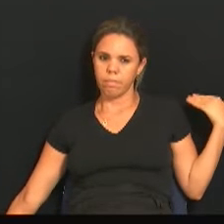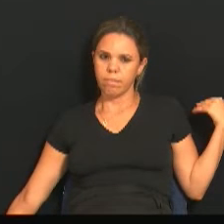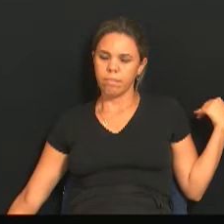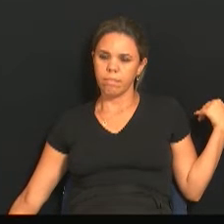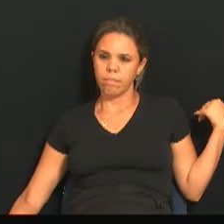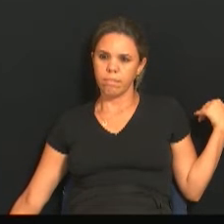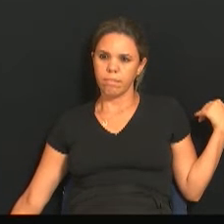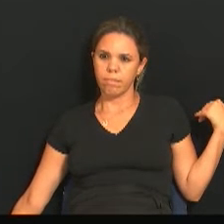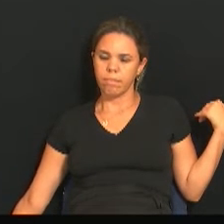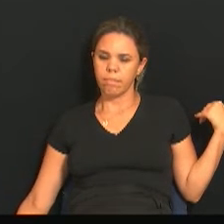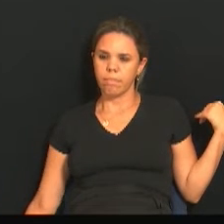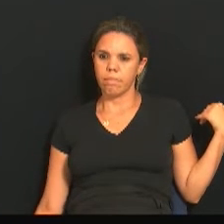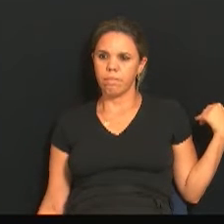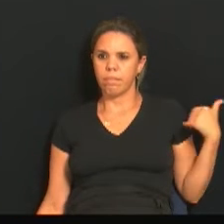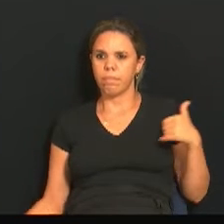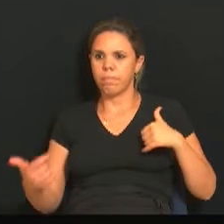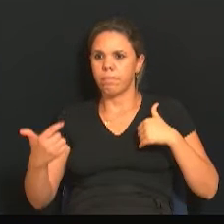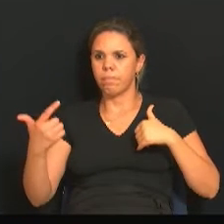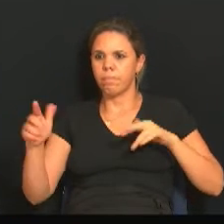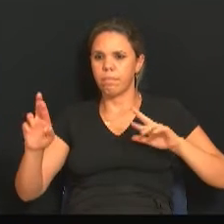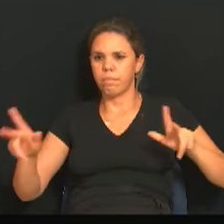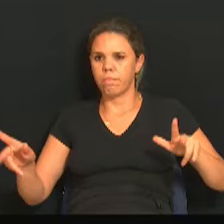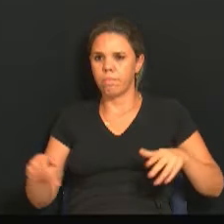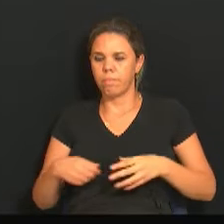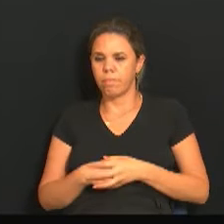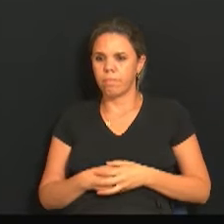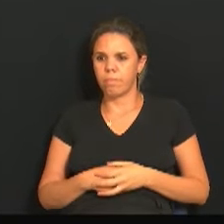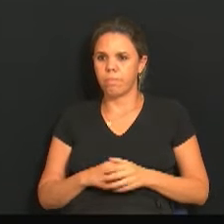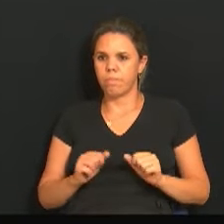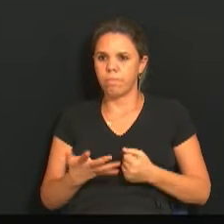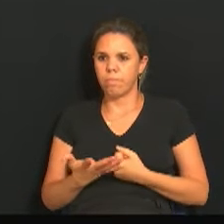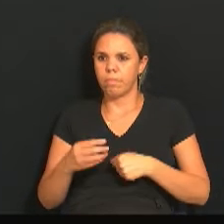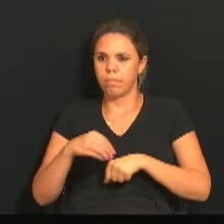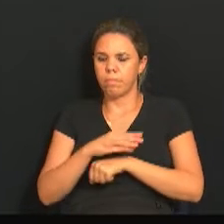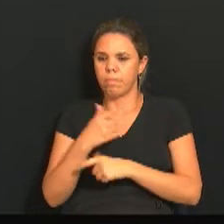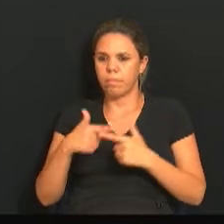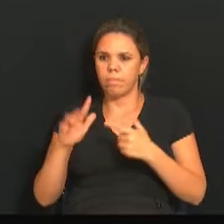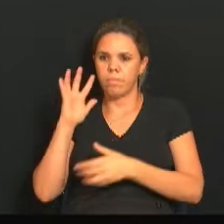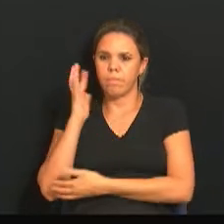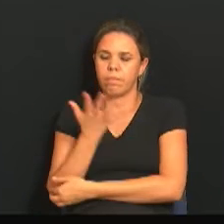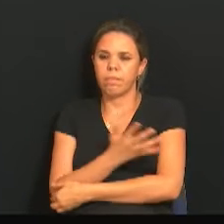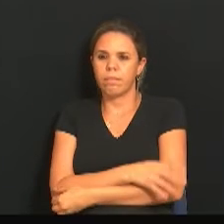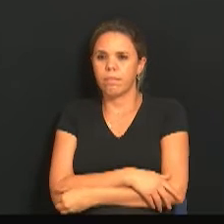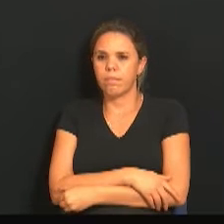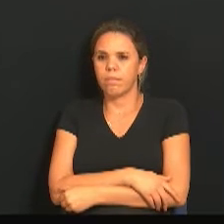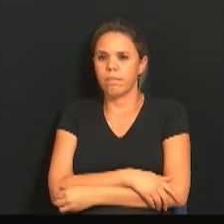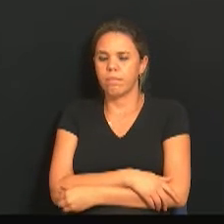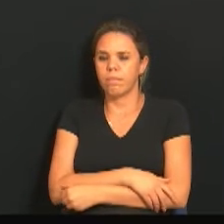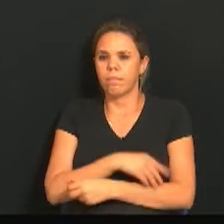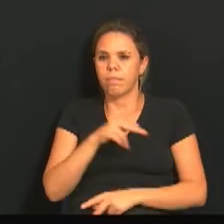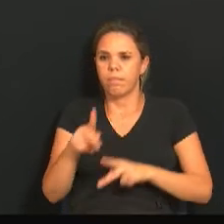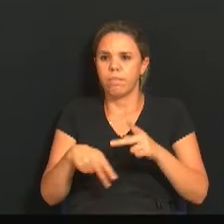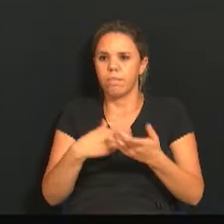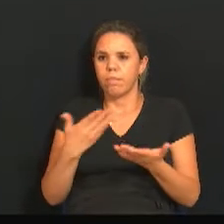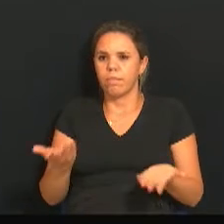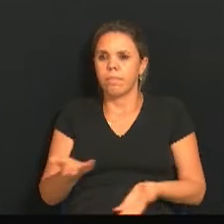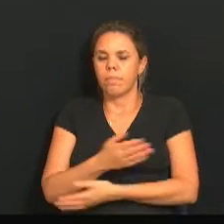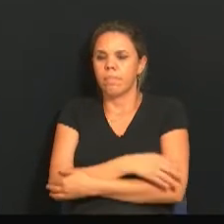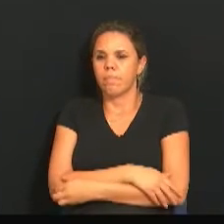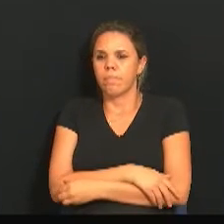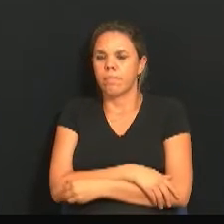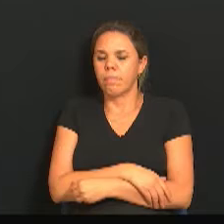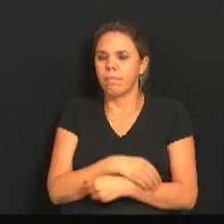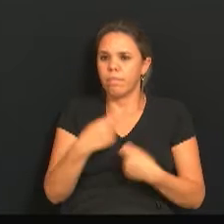os tempos são outros, né? A pandemia trouxe consequências para essa população, mas a gente precisa